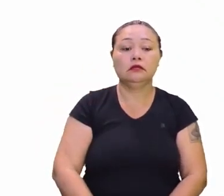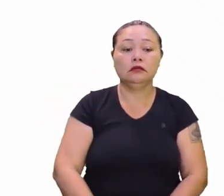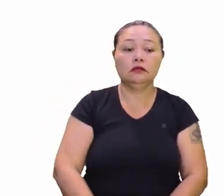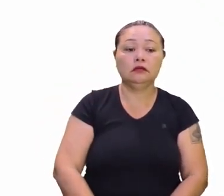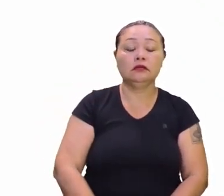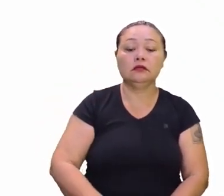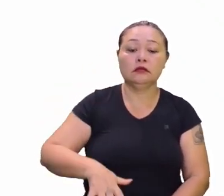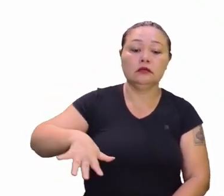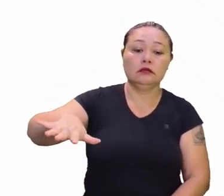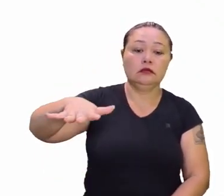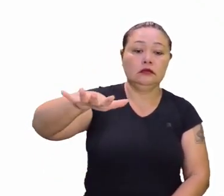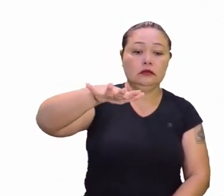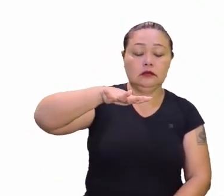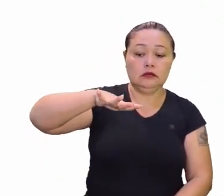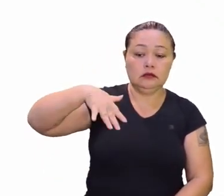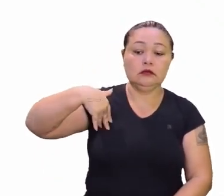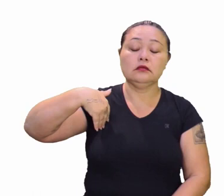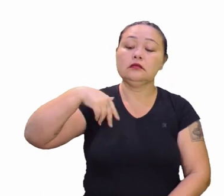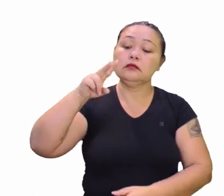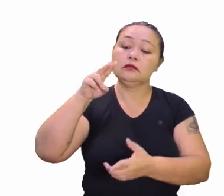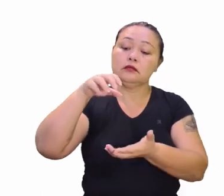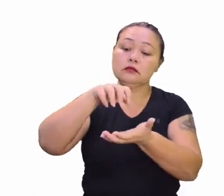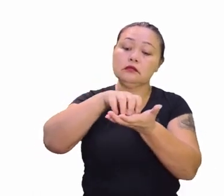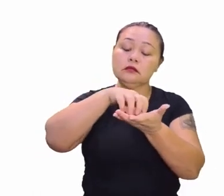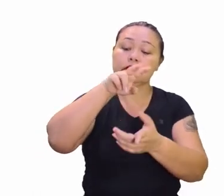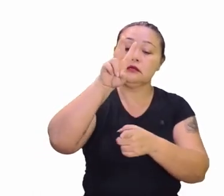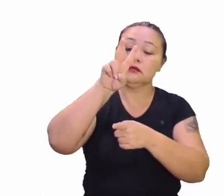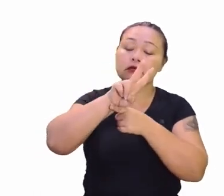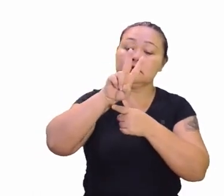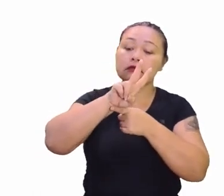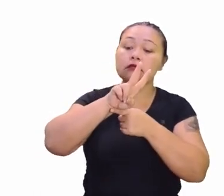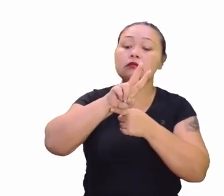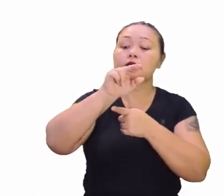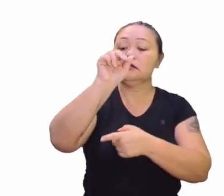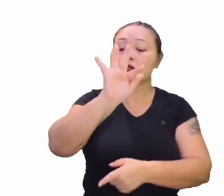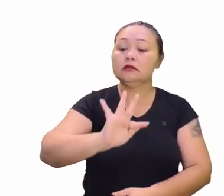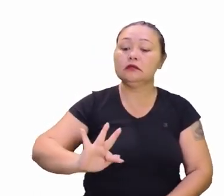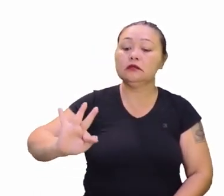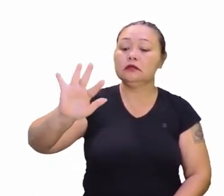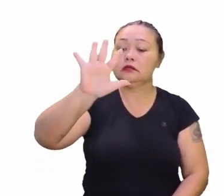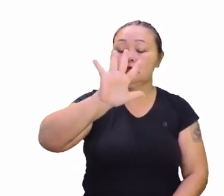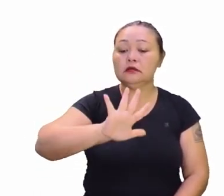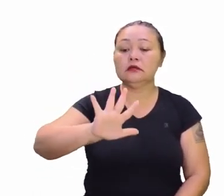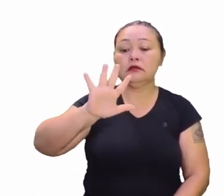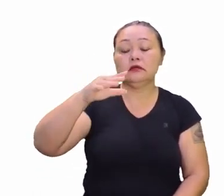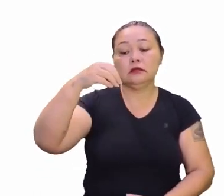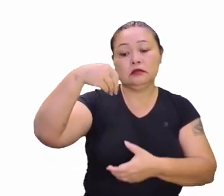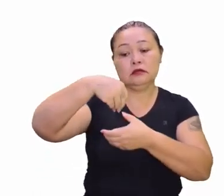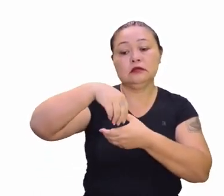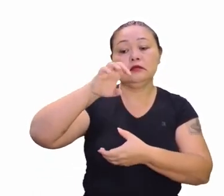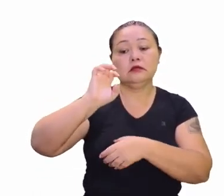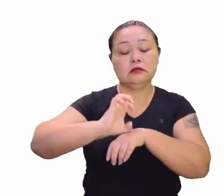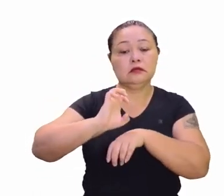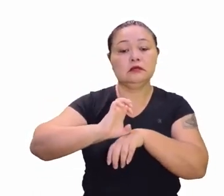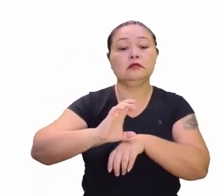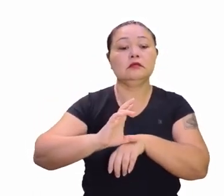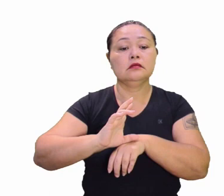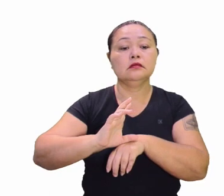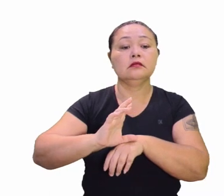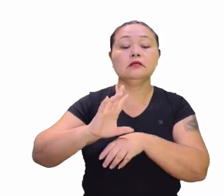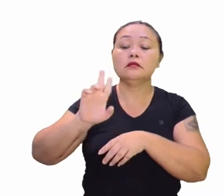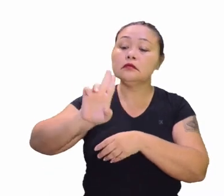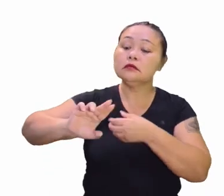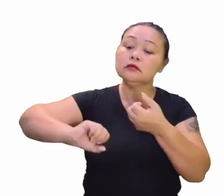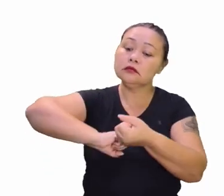é? a maior parte da proteção integral é unidade de conservação federal em Rondônia. Ah, sim, sim. Beleza? E de